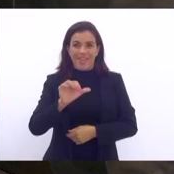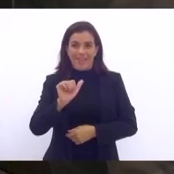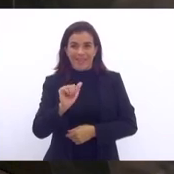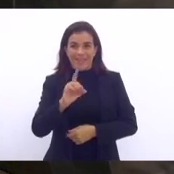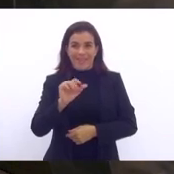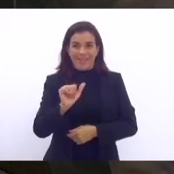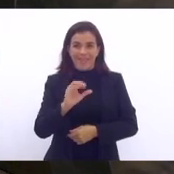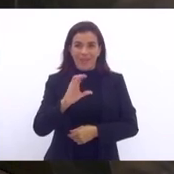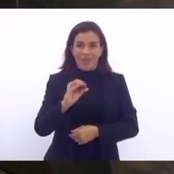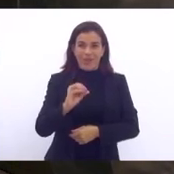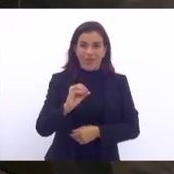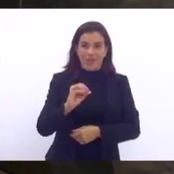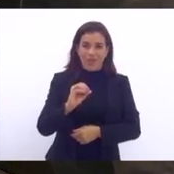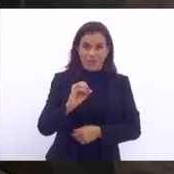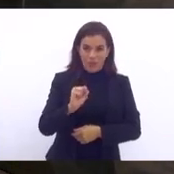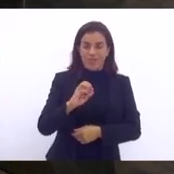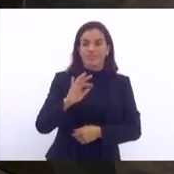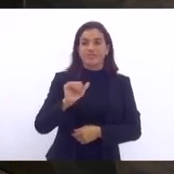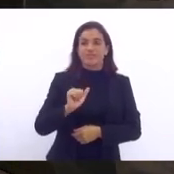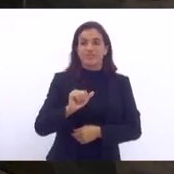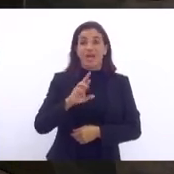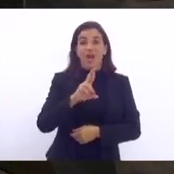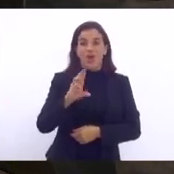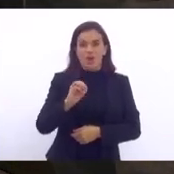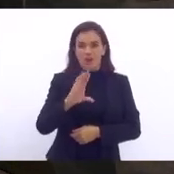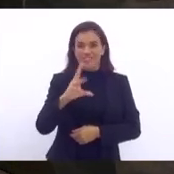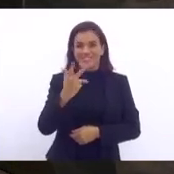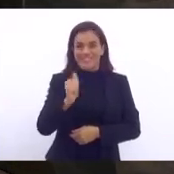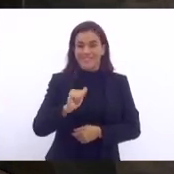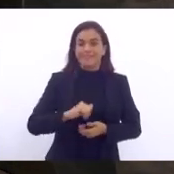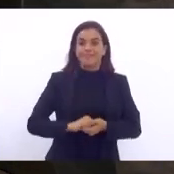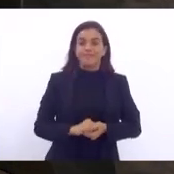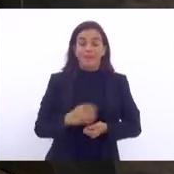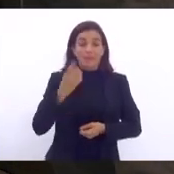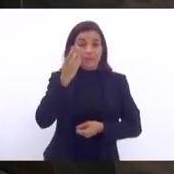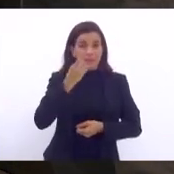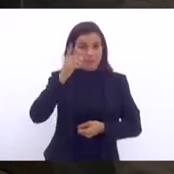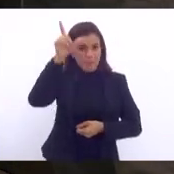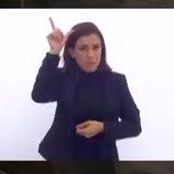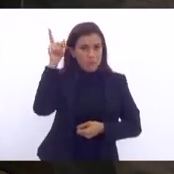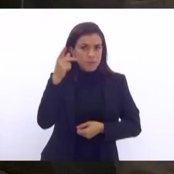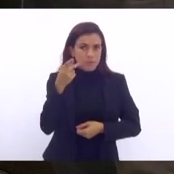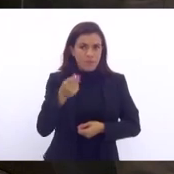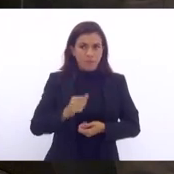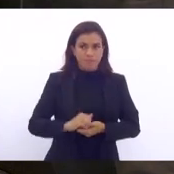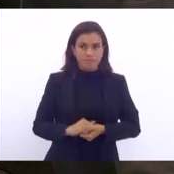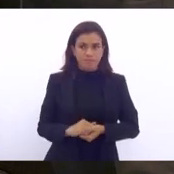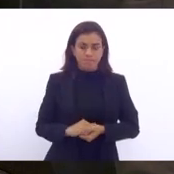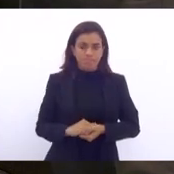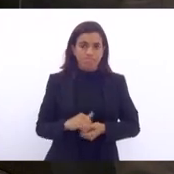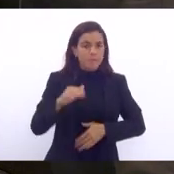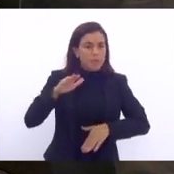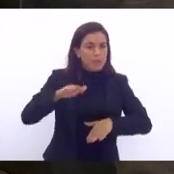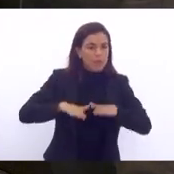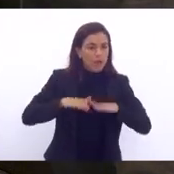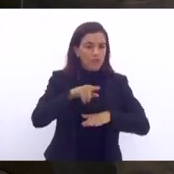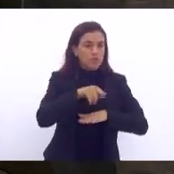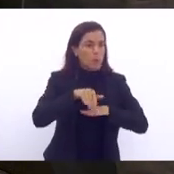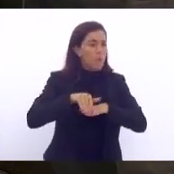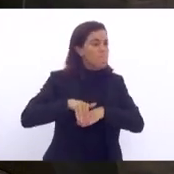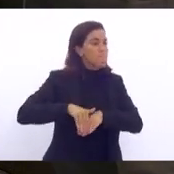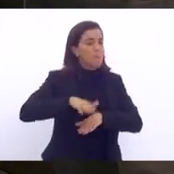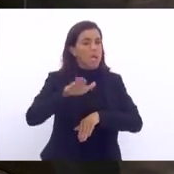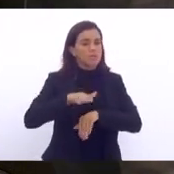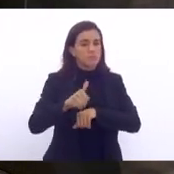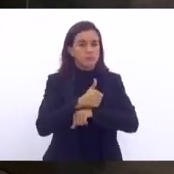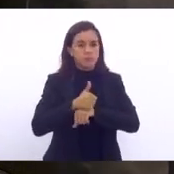deputado, Luiz Paulo. Deputado Luiz Paulo, Vossa Excelência talvez seja o maior legislador na questão do trânsito no Rio de Janeiro, além